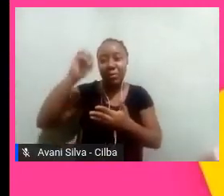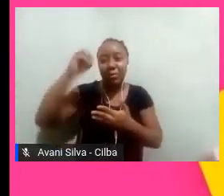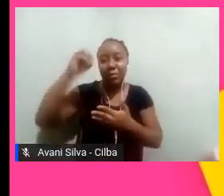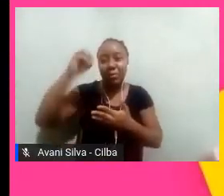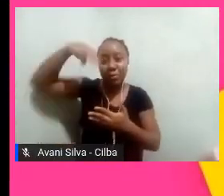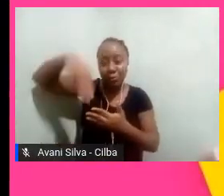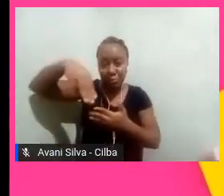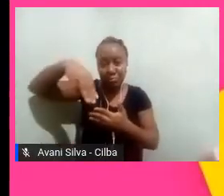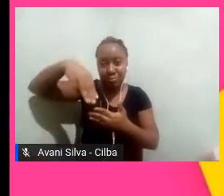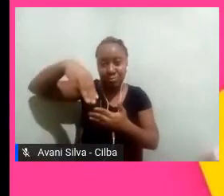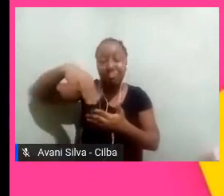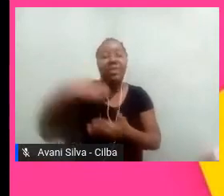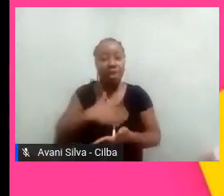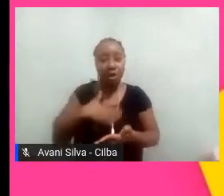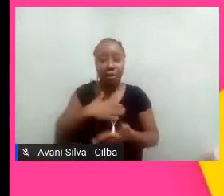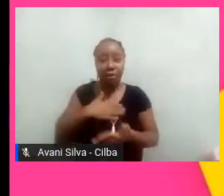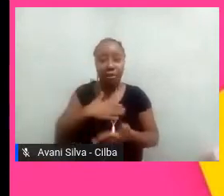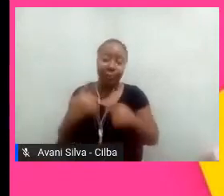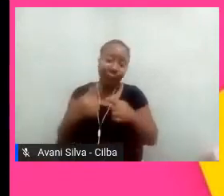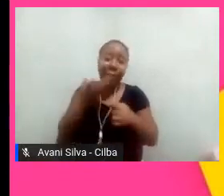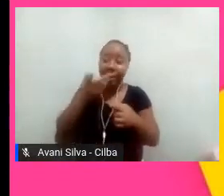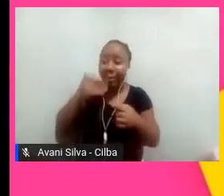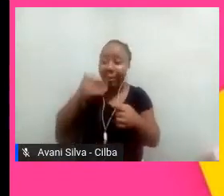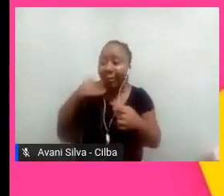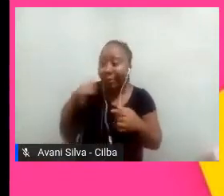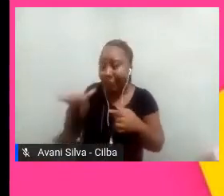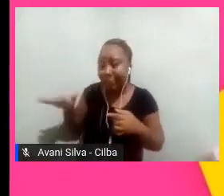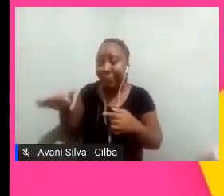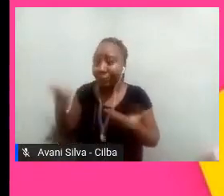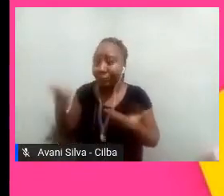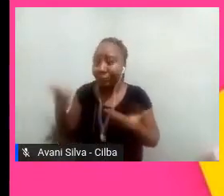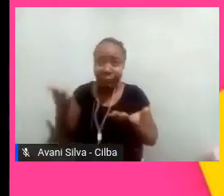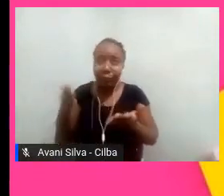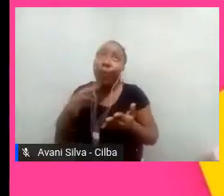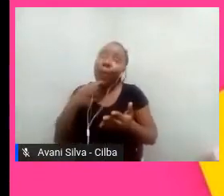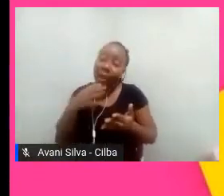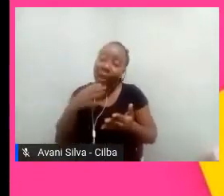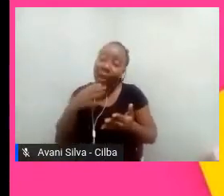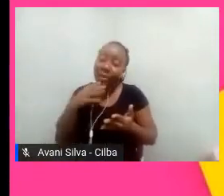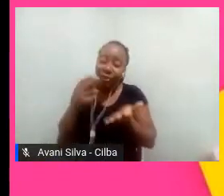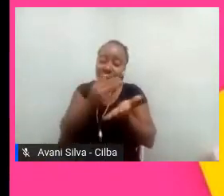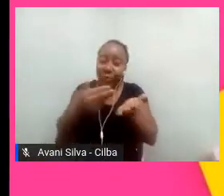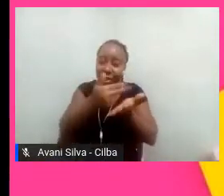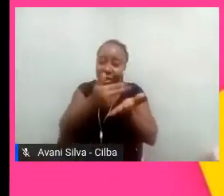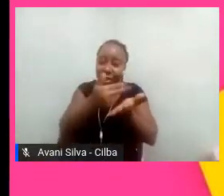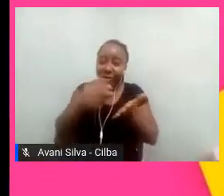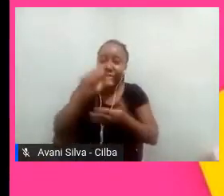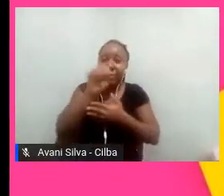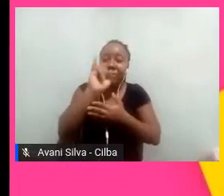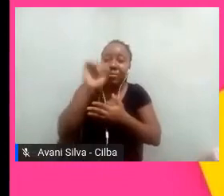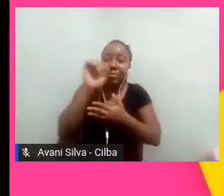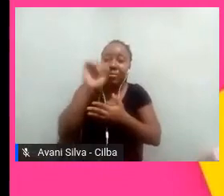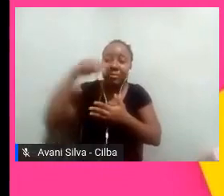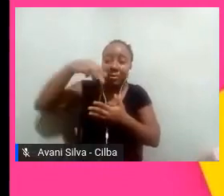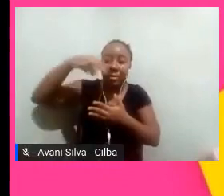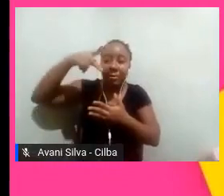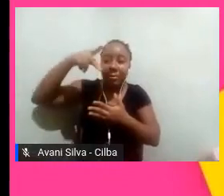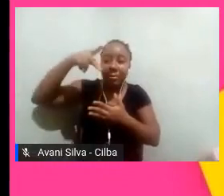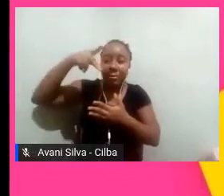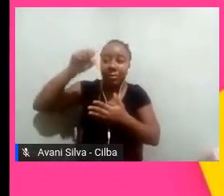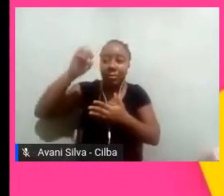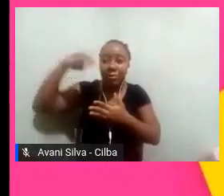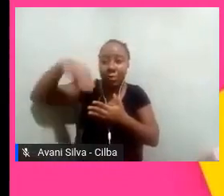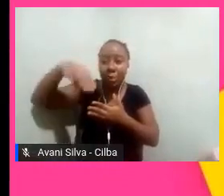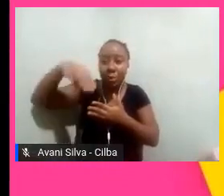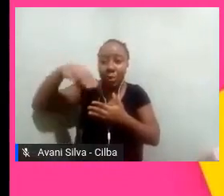porque toda criança já assistiu o desenho dos Simpsons. E quando eles estão construindo a casa dos Simpsons, o envolvimento dos alunos